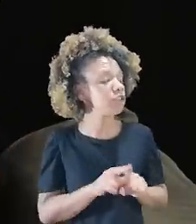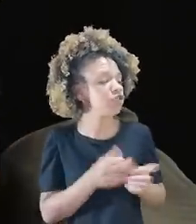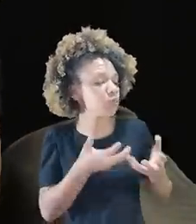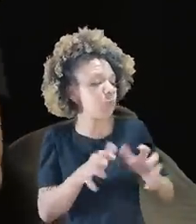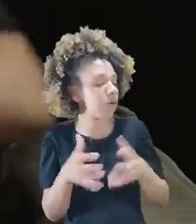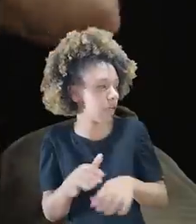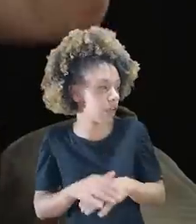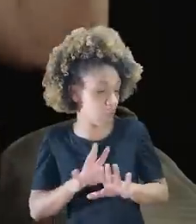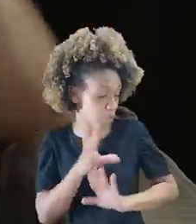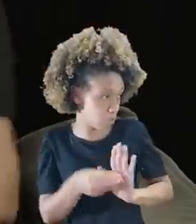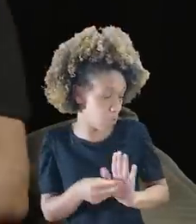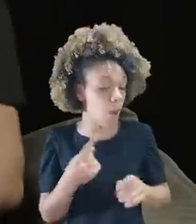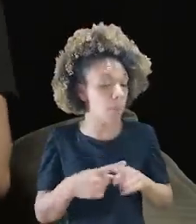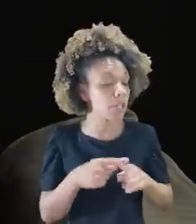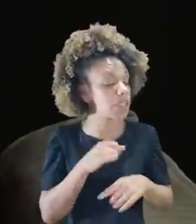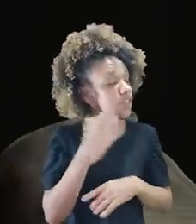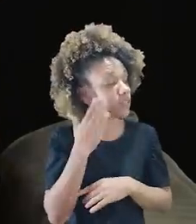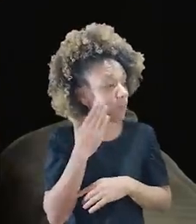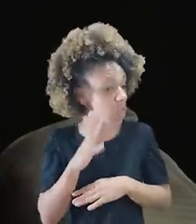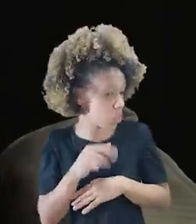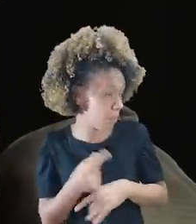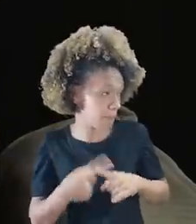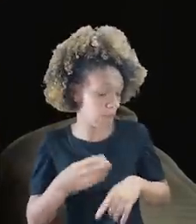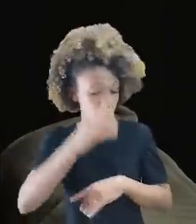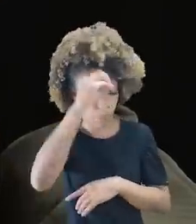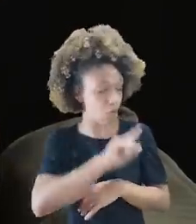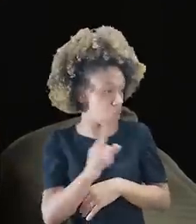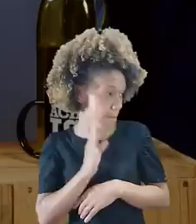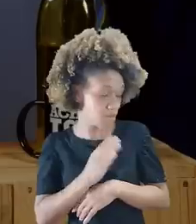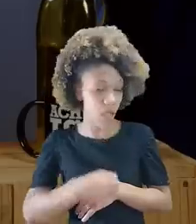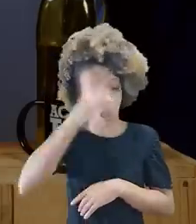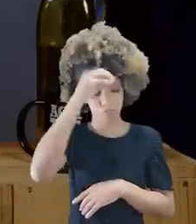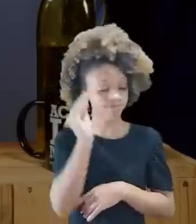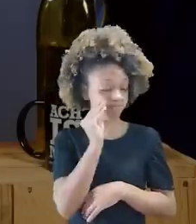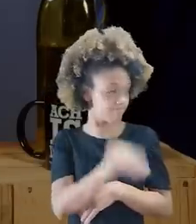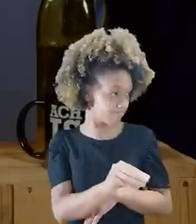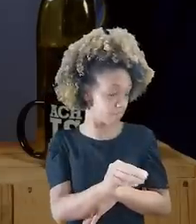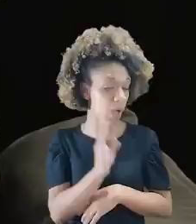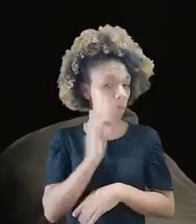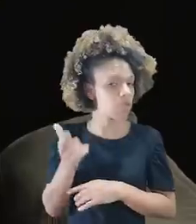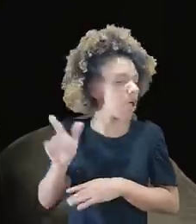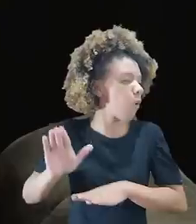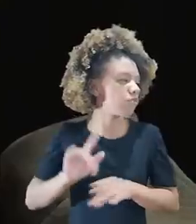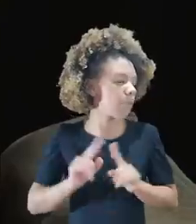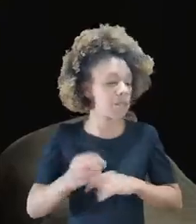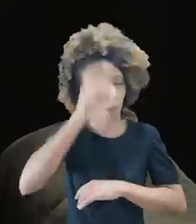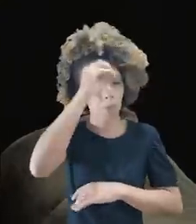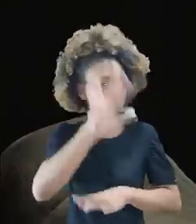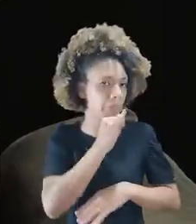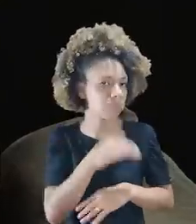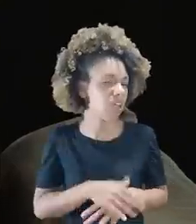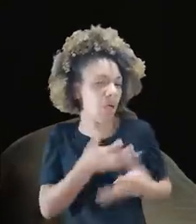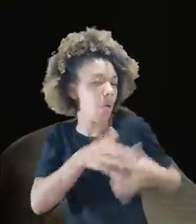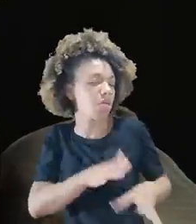sobre política eu não quero saber sobre Copa eu não quero saber sobre a nova maquiagem da Suzana ales tem que dar por que você tem que dar opinião para tudo e